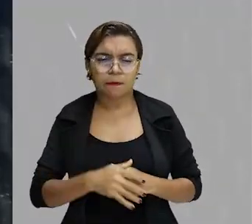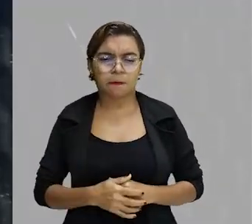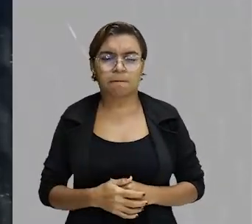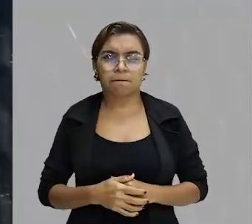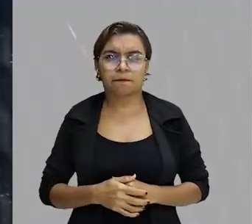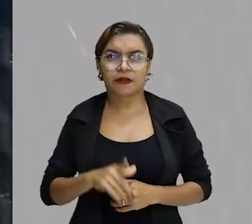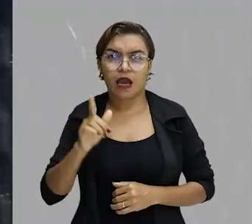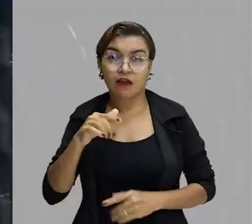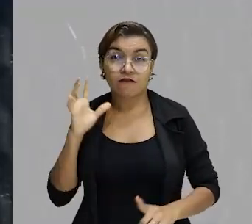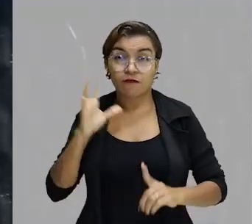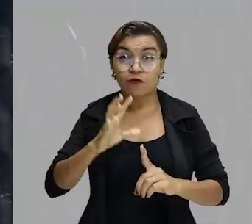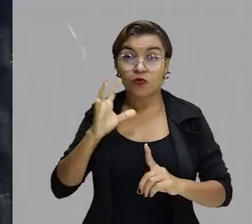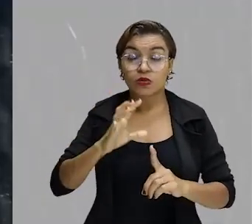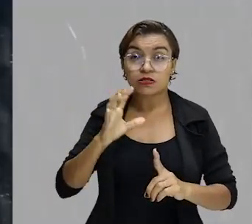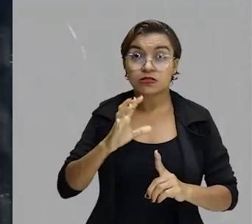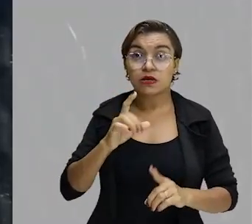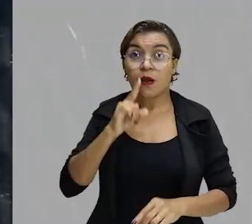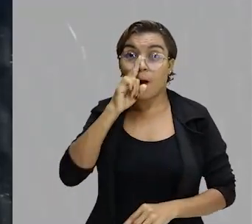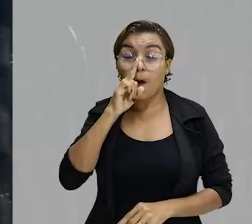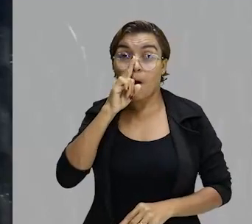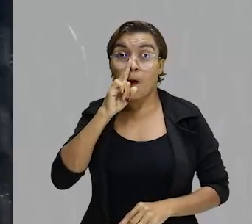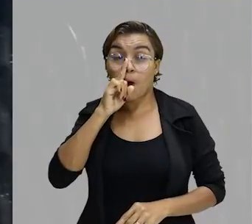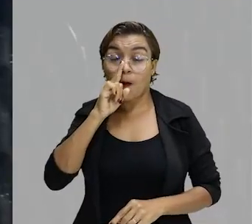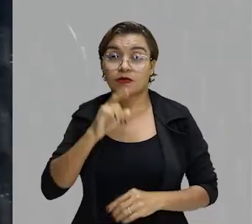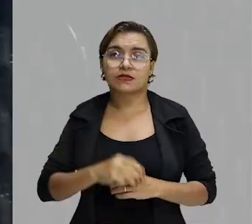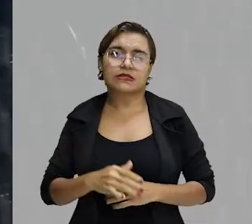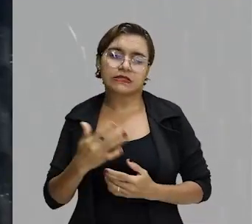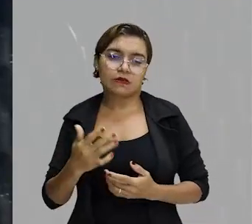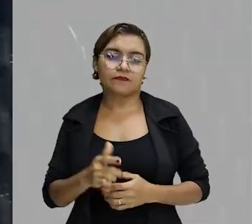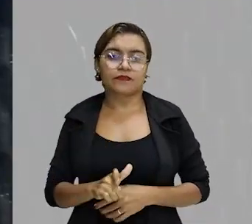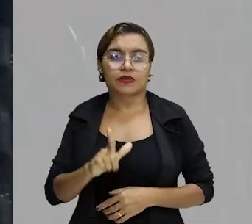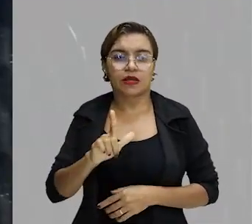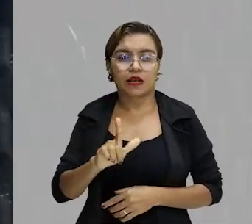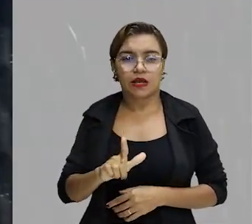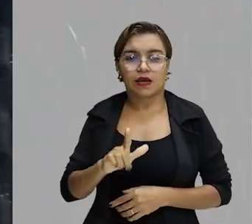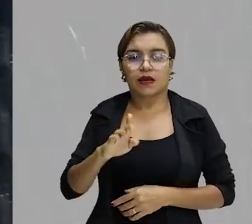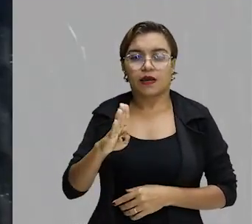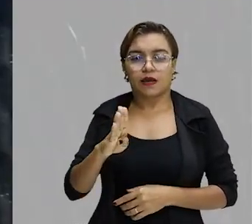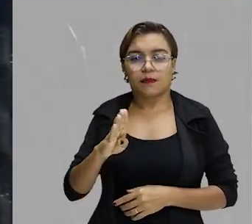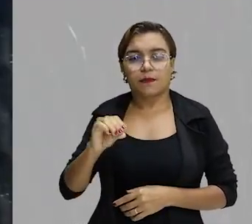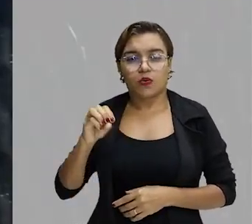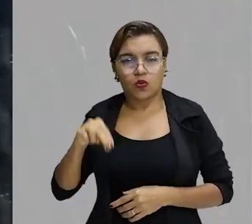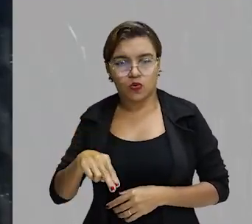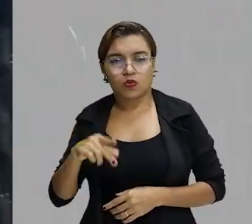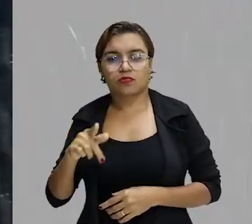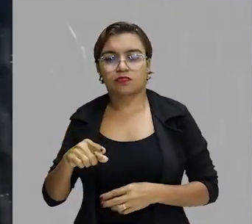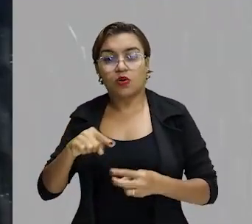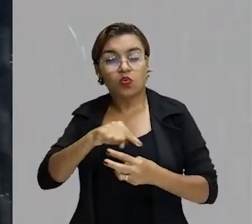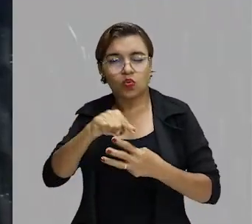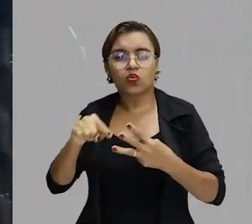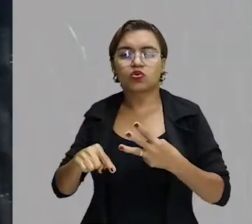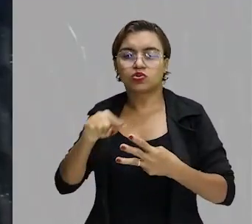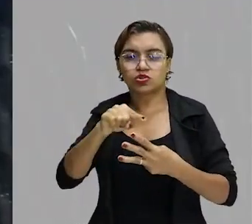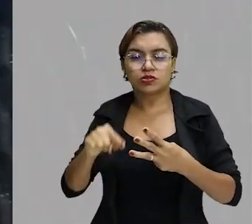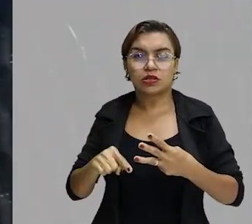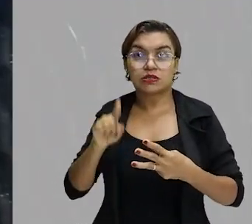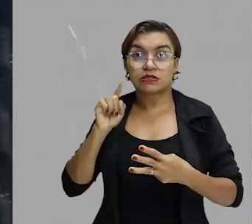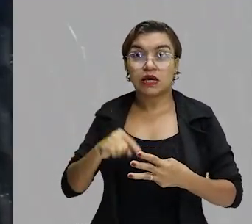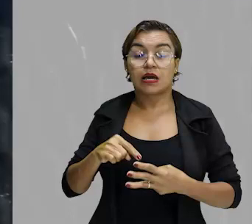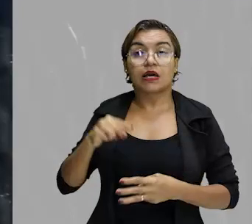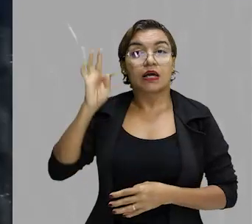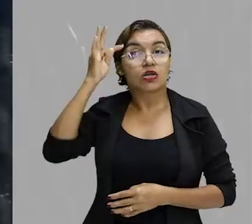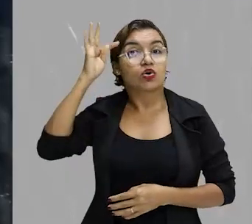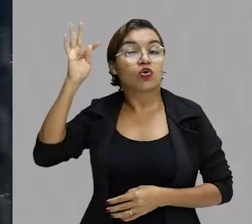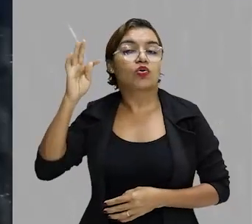momento a ordem vigente na sociedade. Por isso que Le Bon, Tarde e Ortega y Gasset são